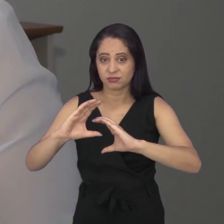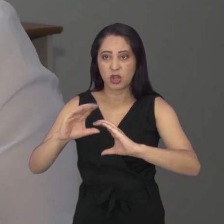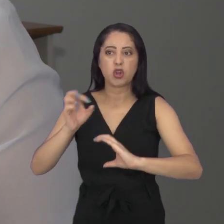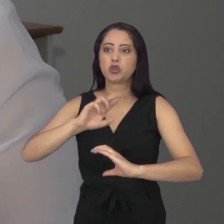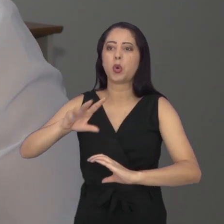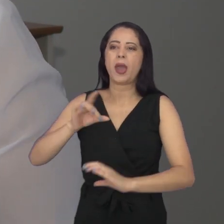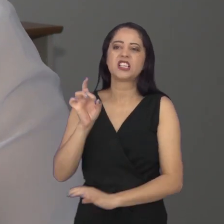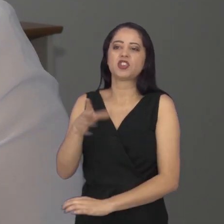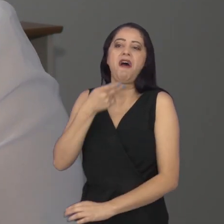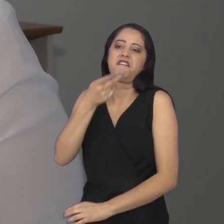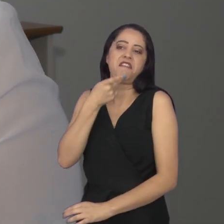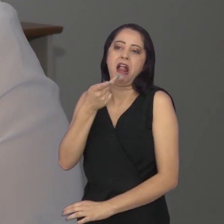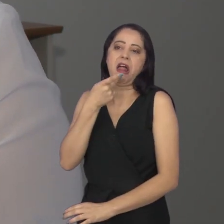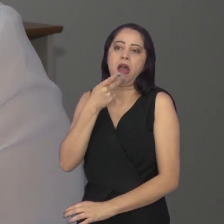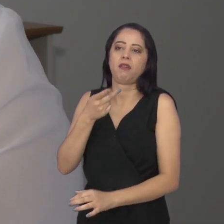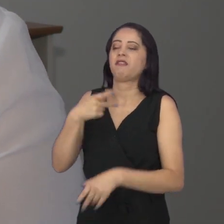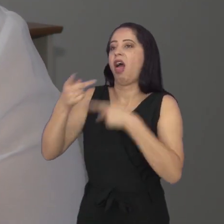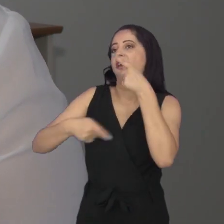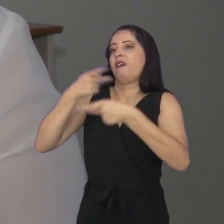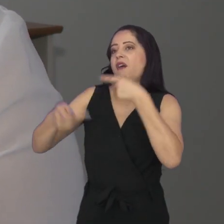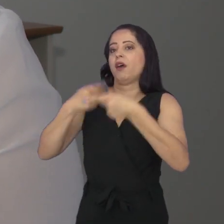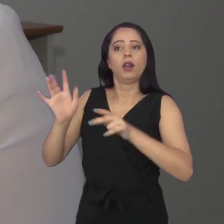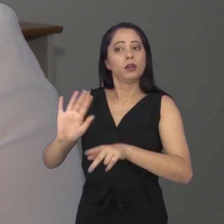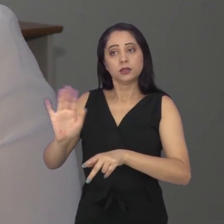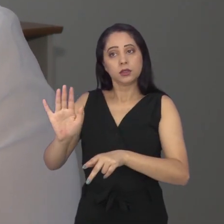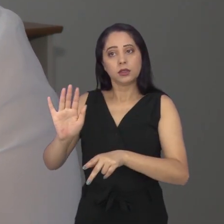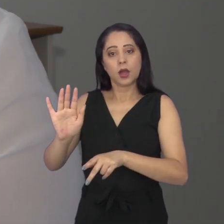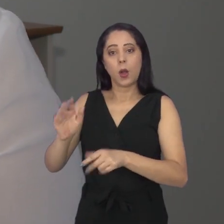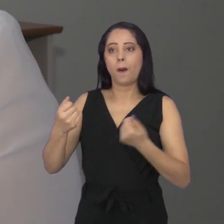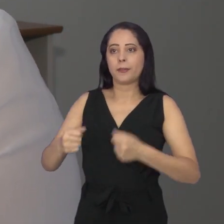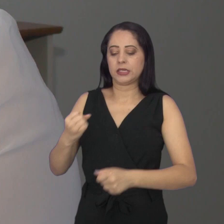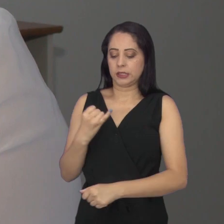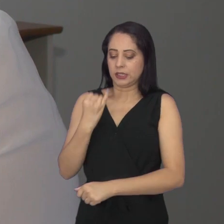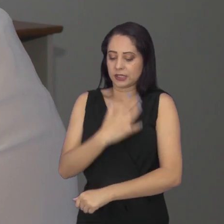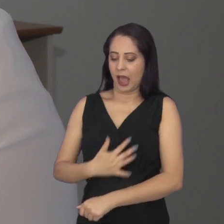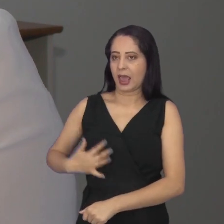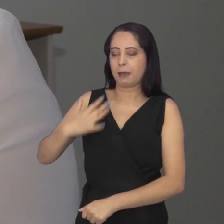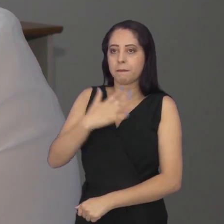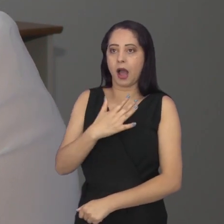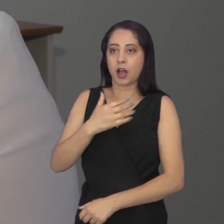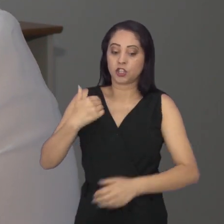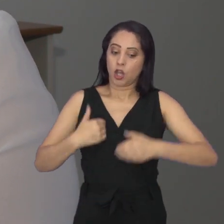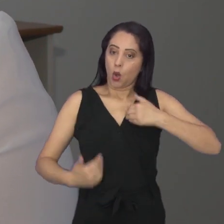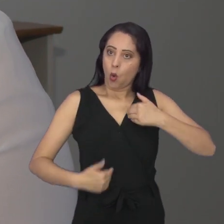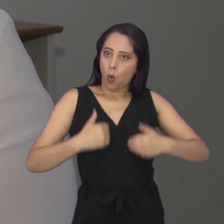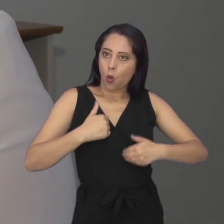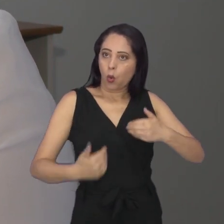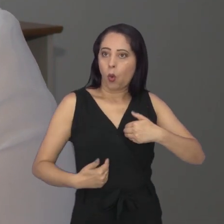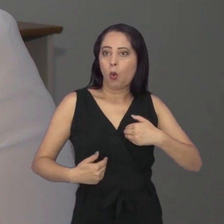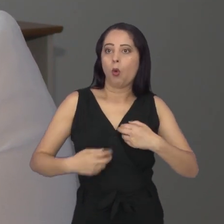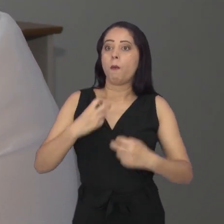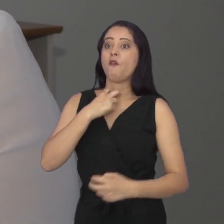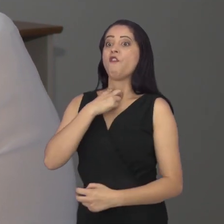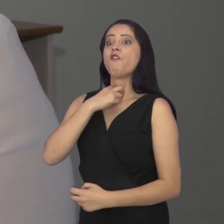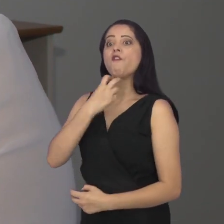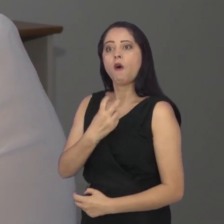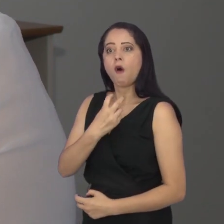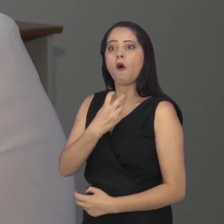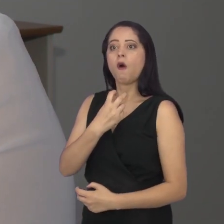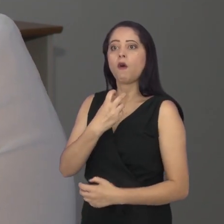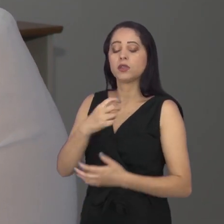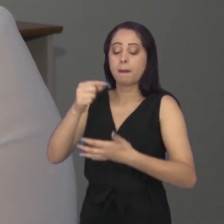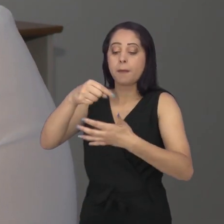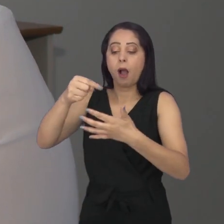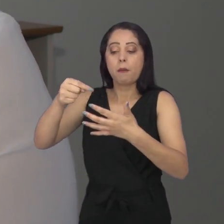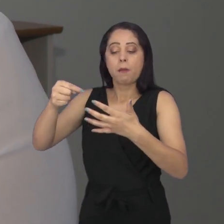falar. Sua imagem, os gestos que você faz, até mesmo o tom de voz. Então, tenho muitas coisas em mim